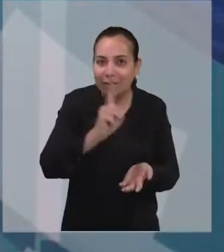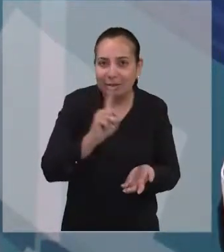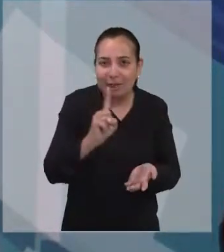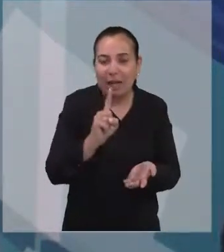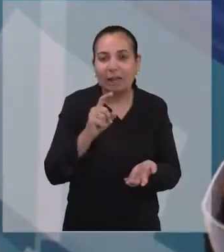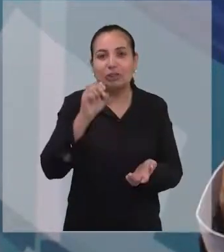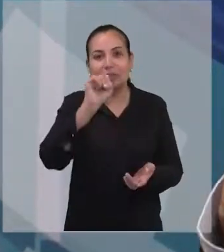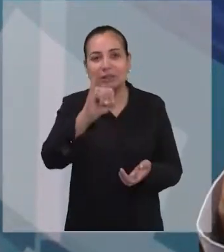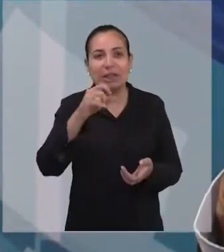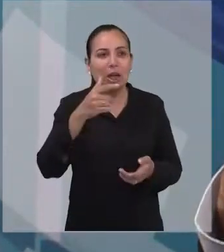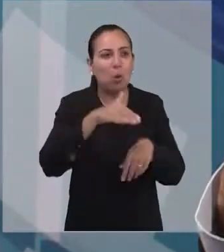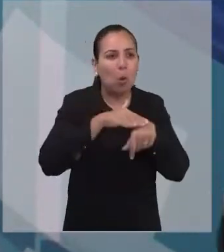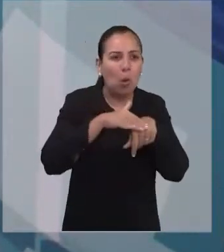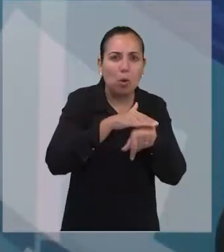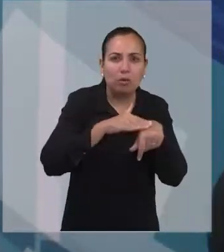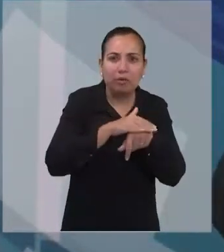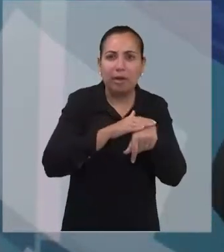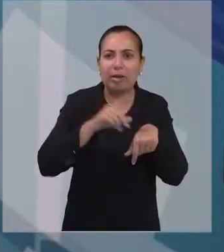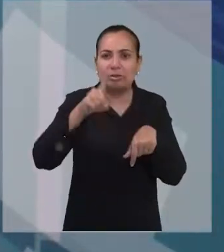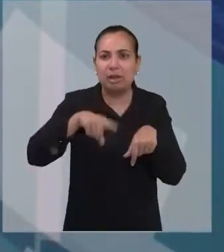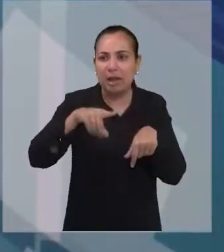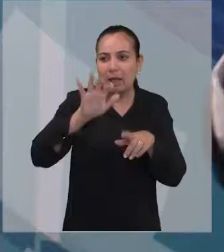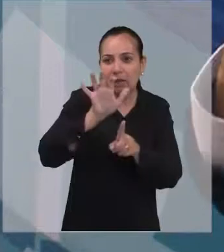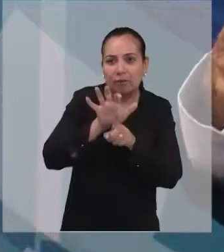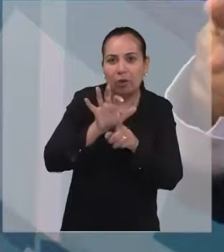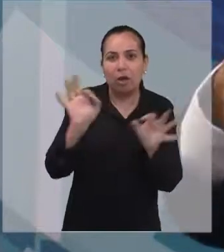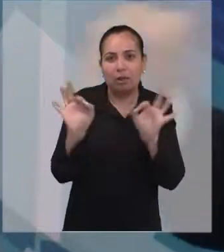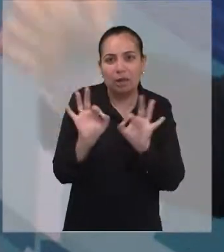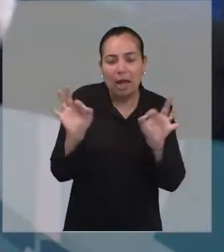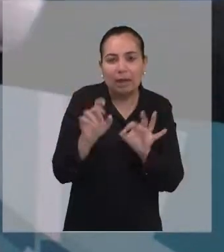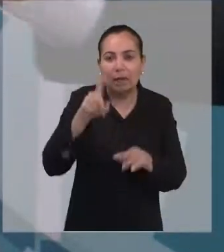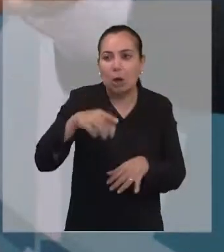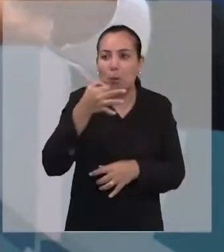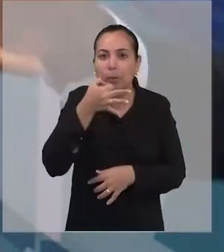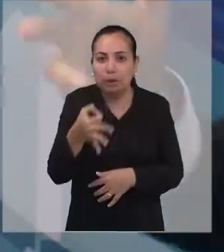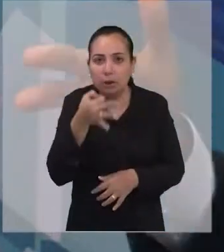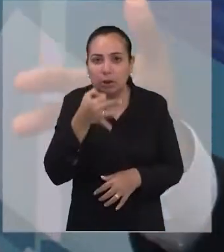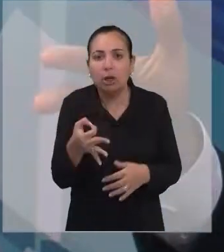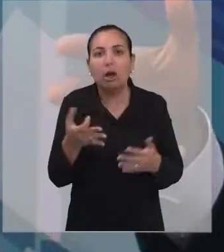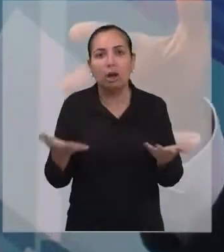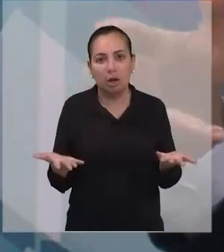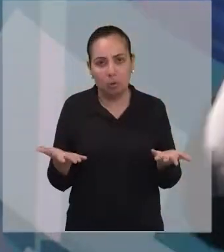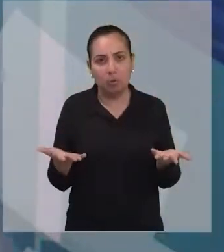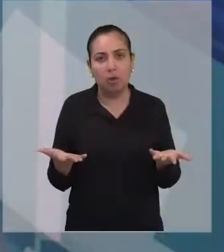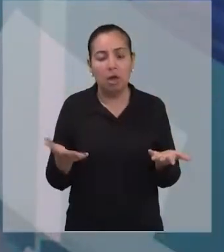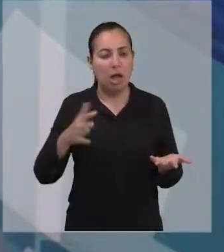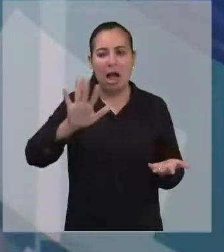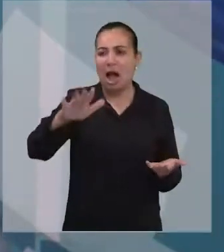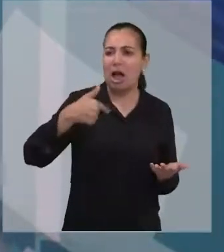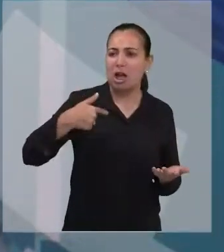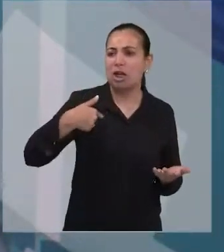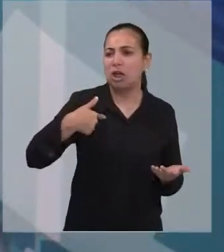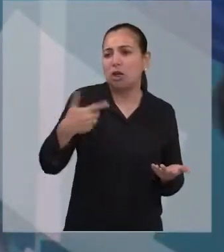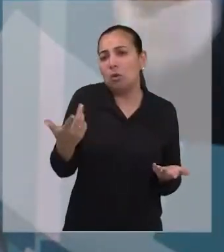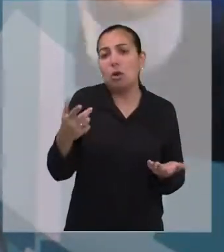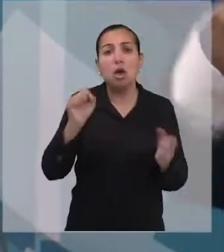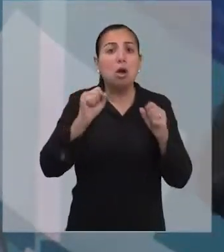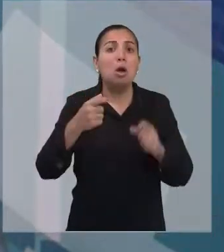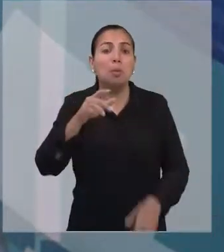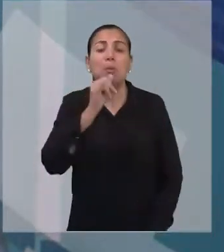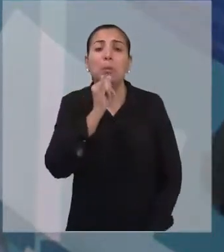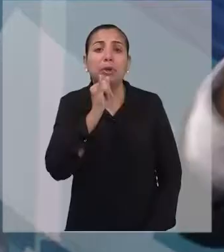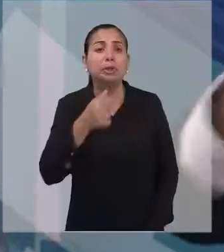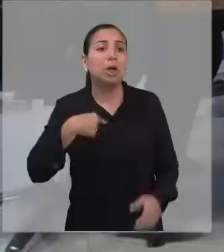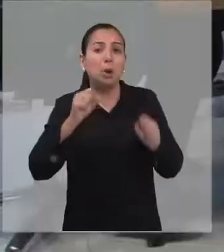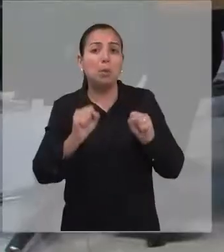que não significam tutela, embora tenha havido expressão de opiniões. Rapaz, no teu lugar eu faria assim. Eu posso dizer isso aqui quanto ao seu modo de